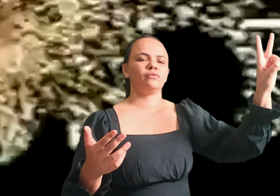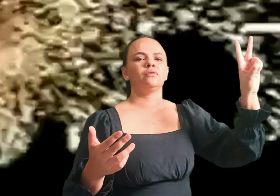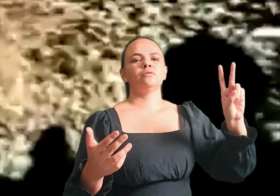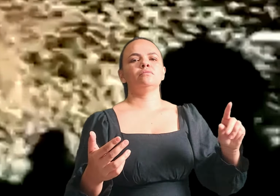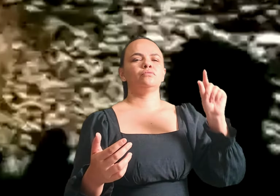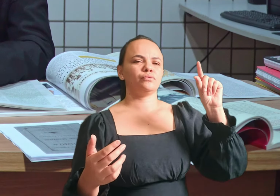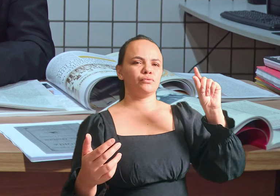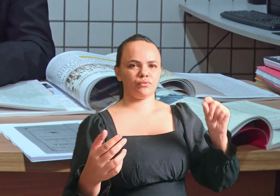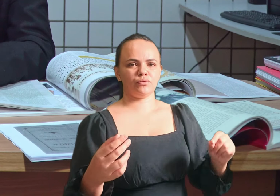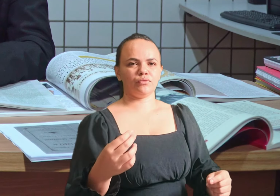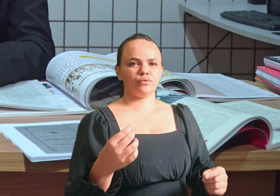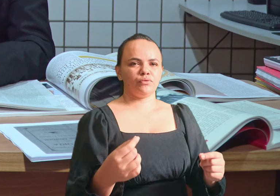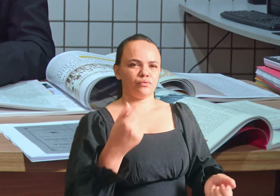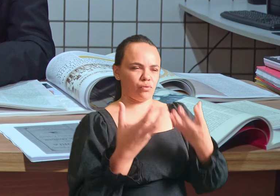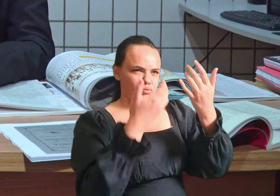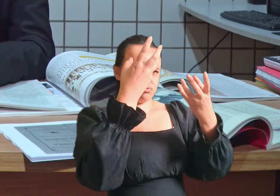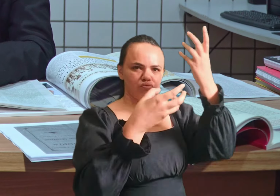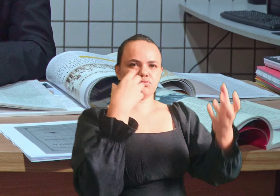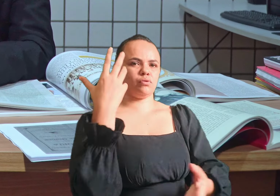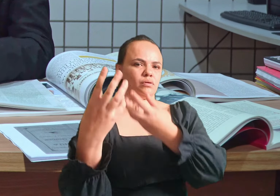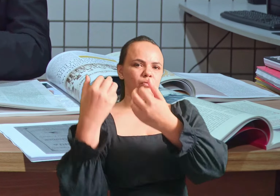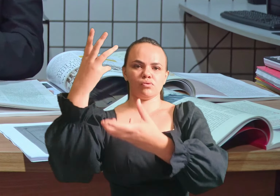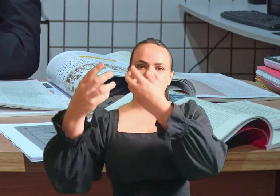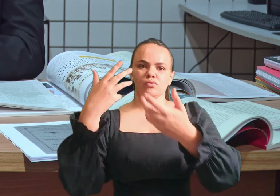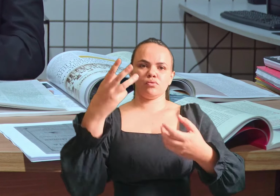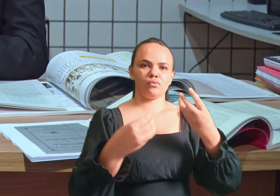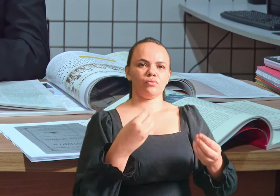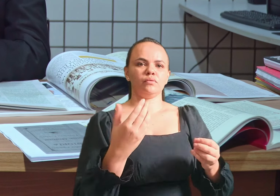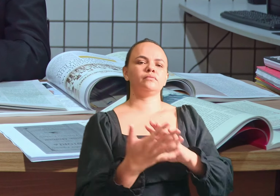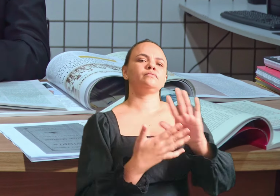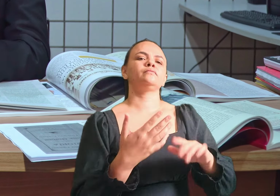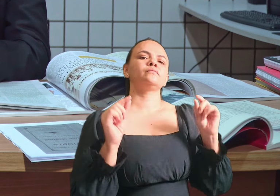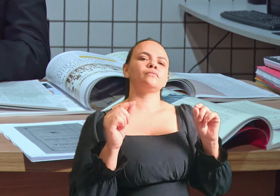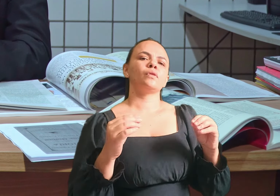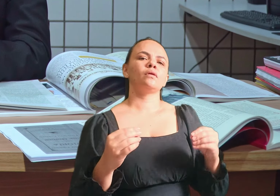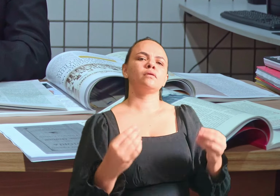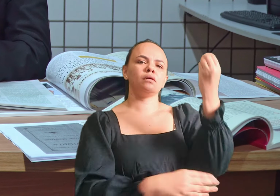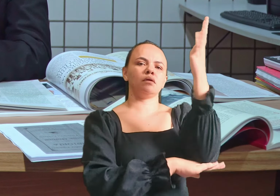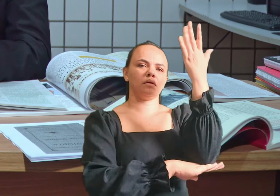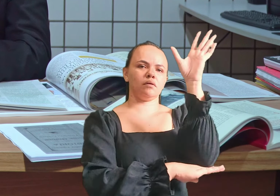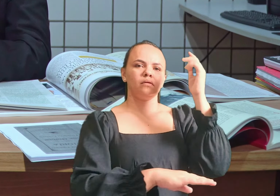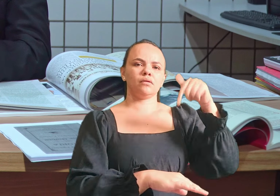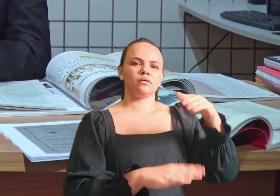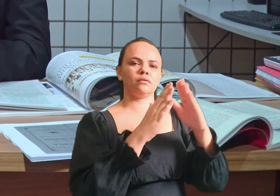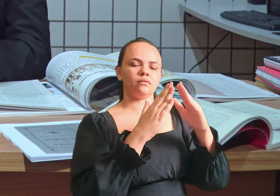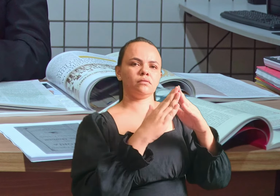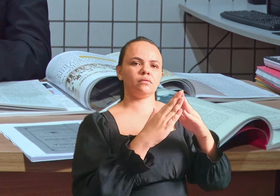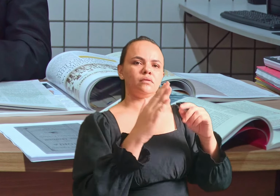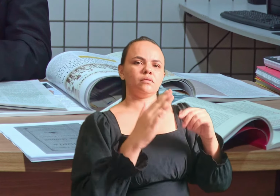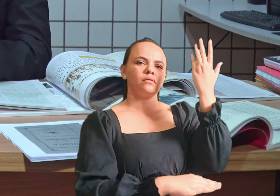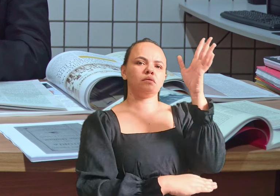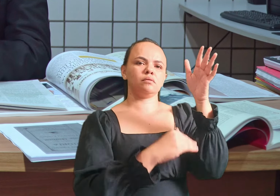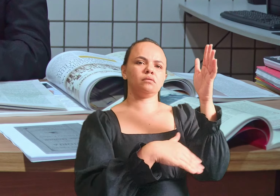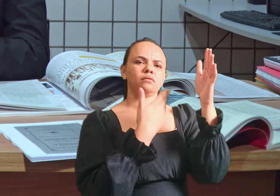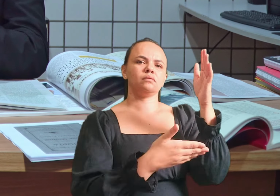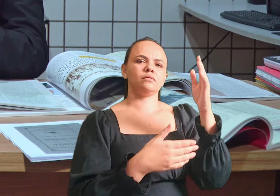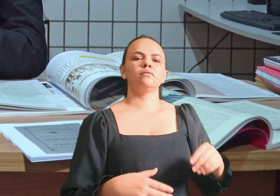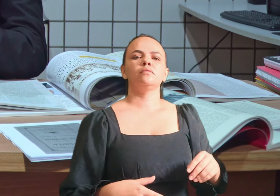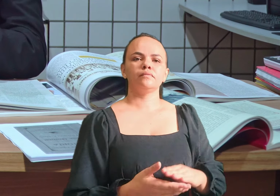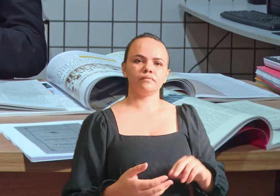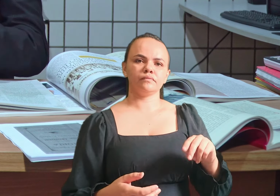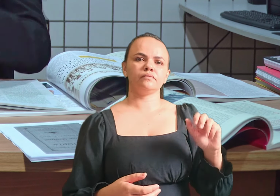fogo que corria e da casa do poste que fica em frente à casa do saudoso bebé de